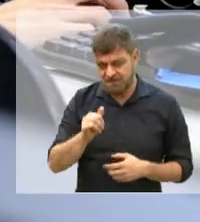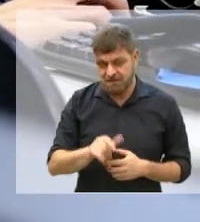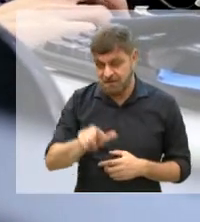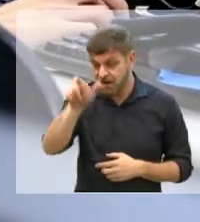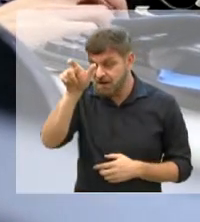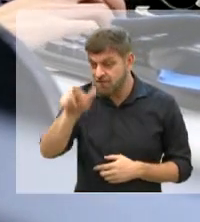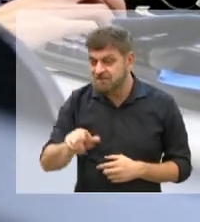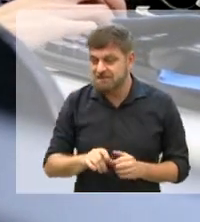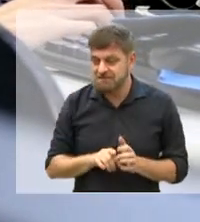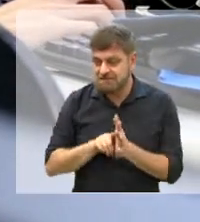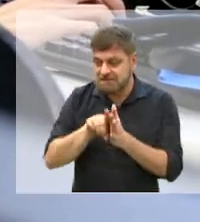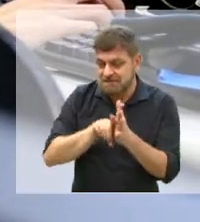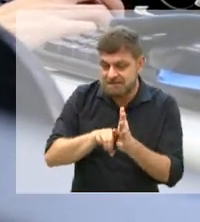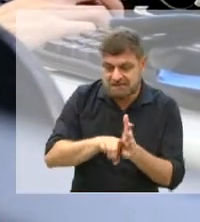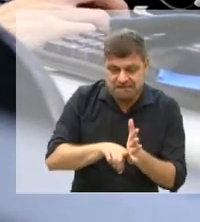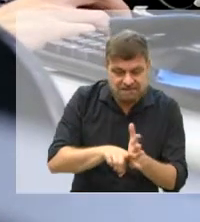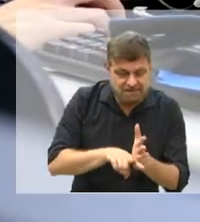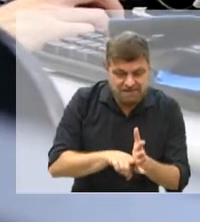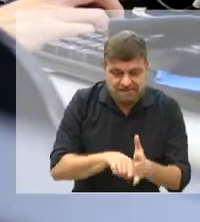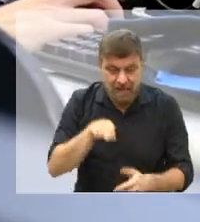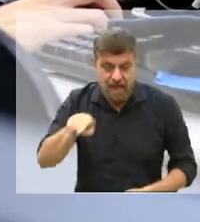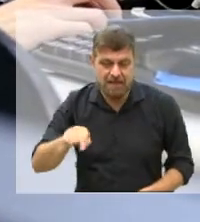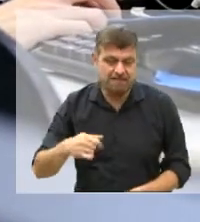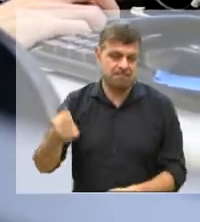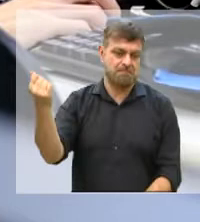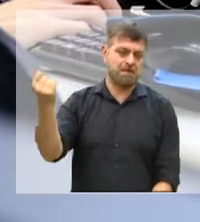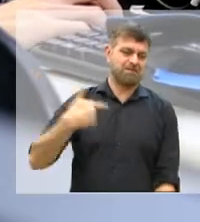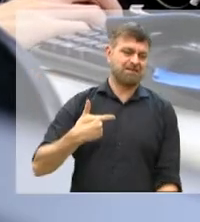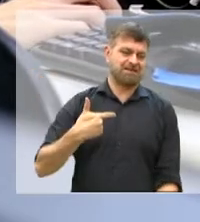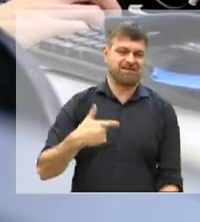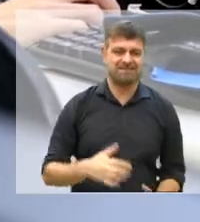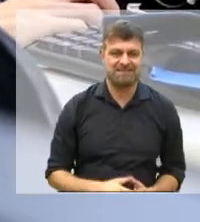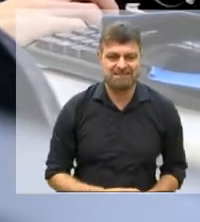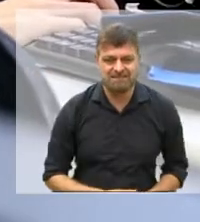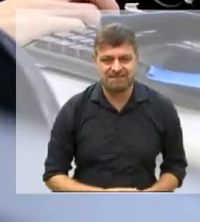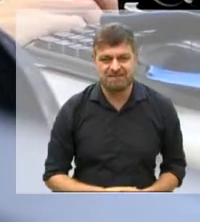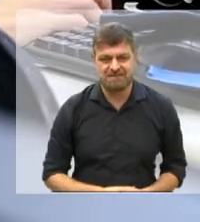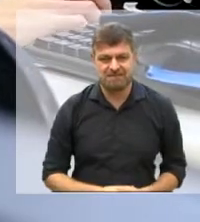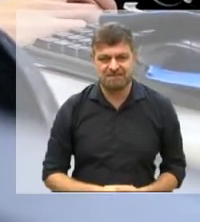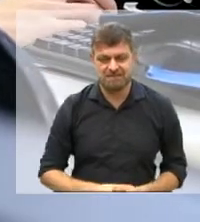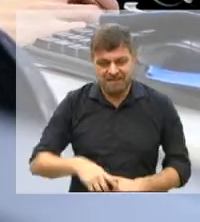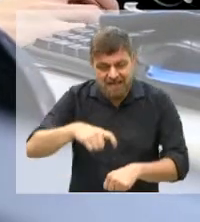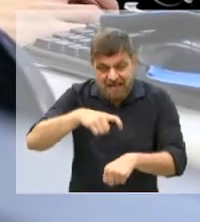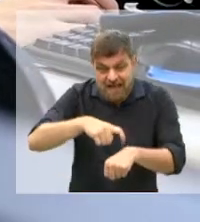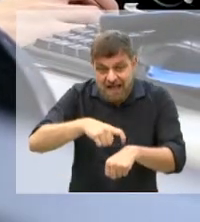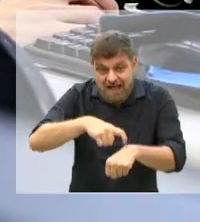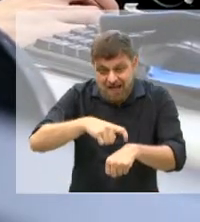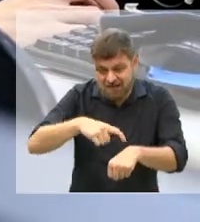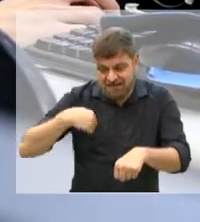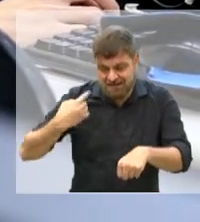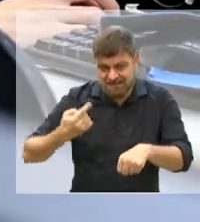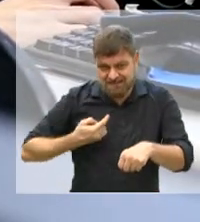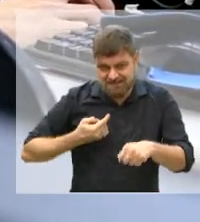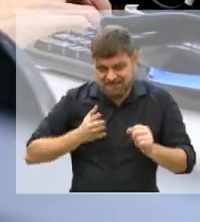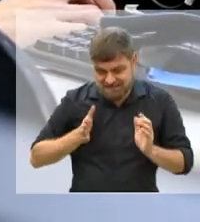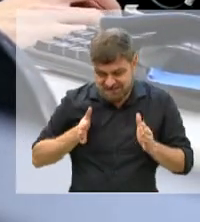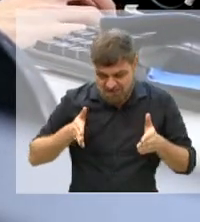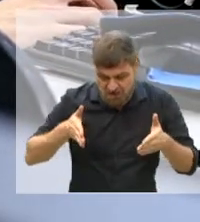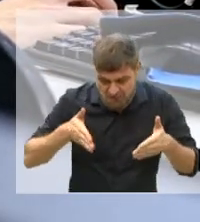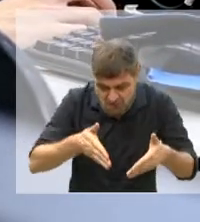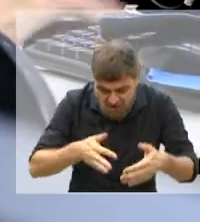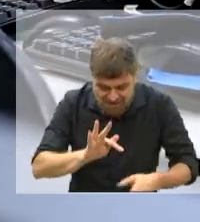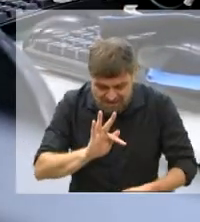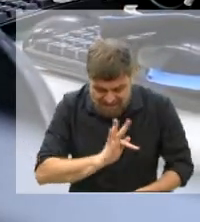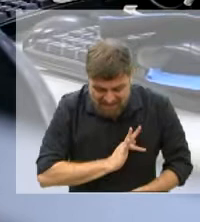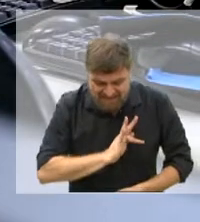toca do dragão. Okay? No momento que você foca a parte técnica